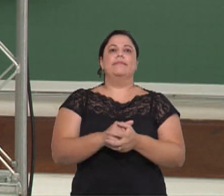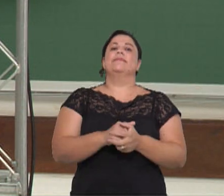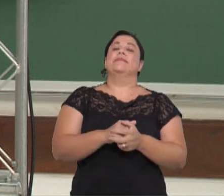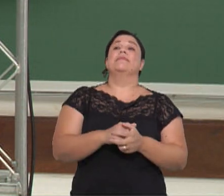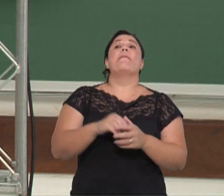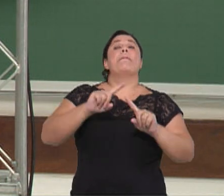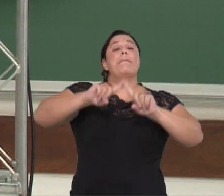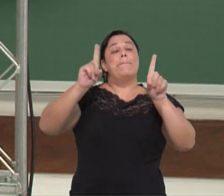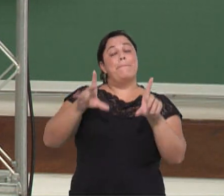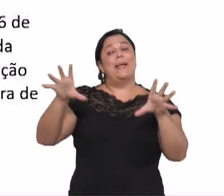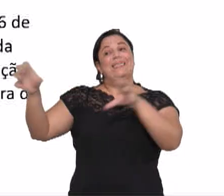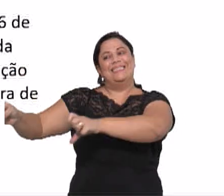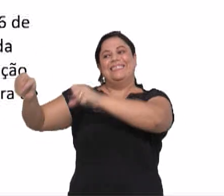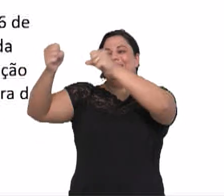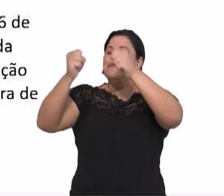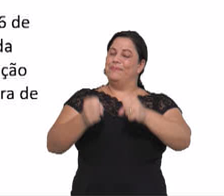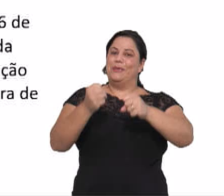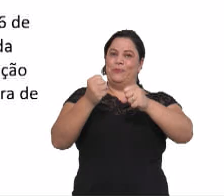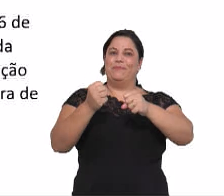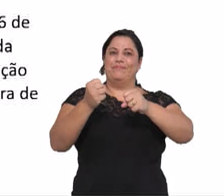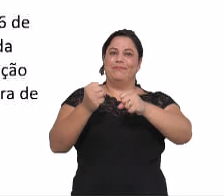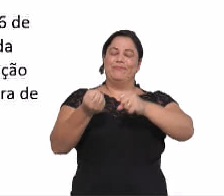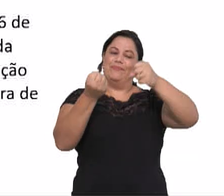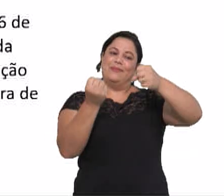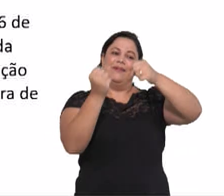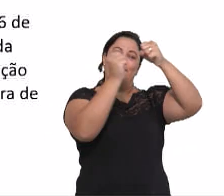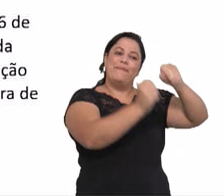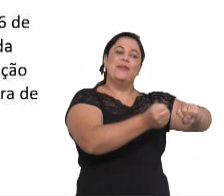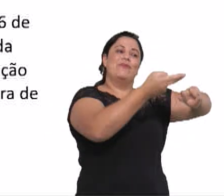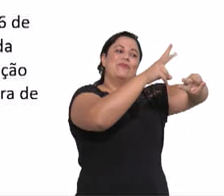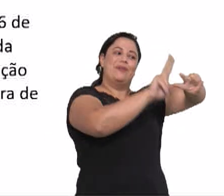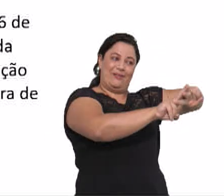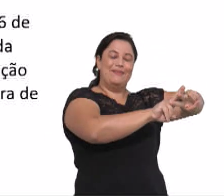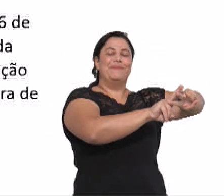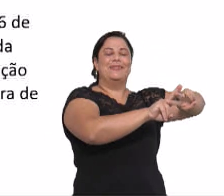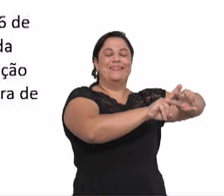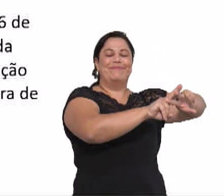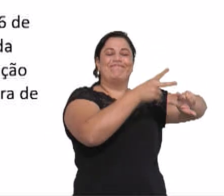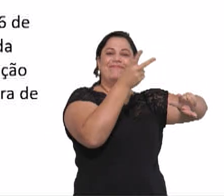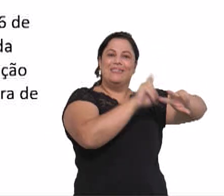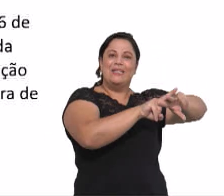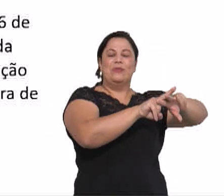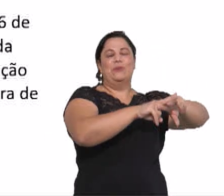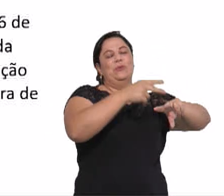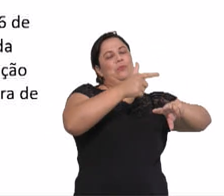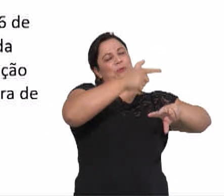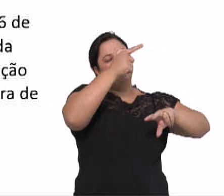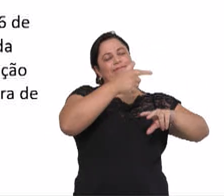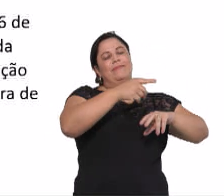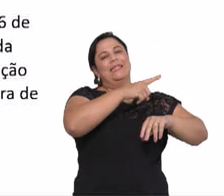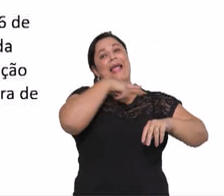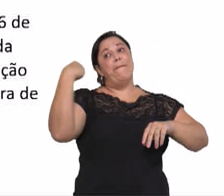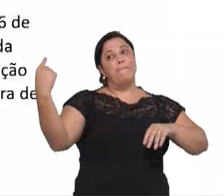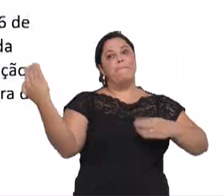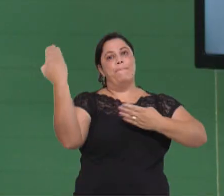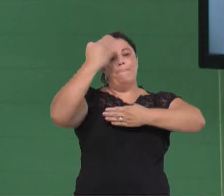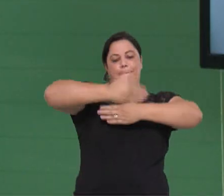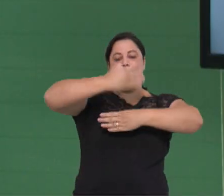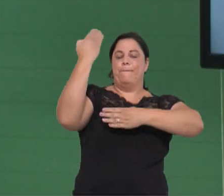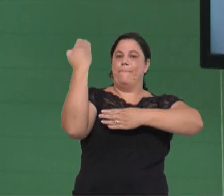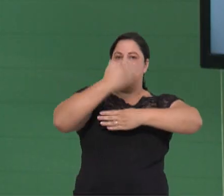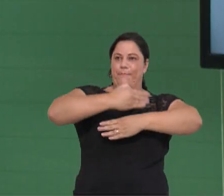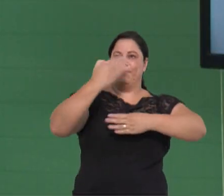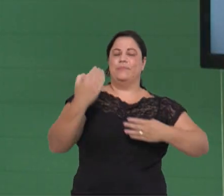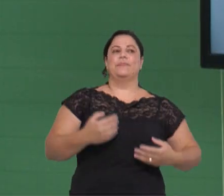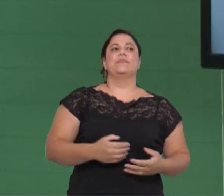E o fim do absolutismo francês. Como que isso acaba? Acaba, obviamente,